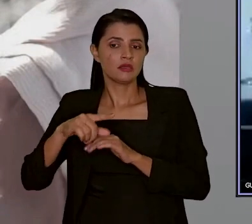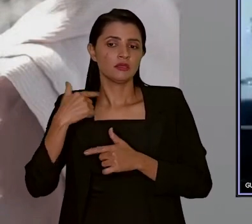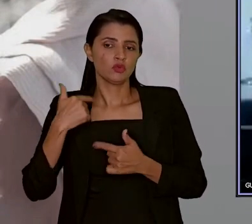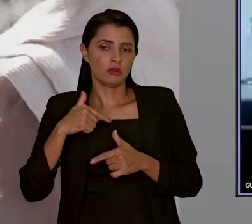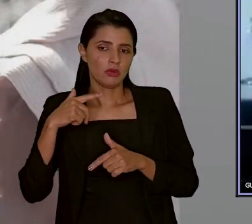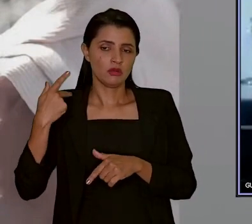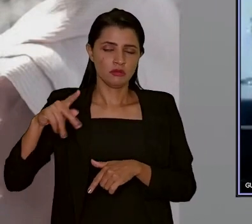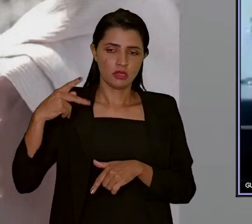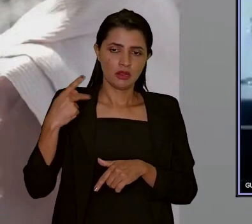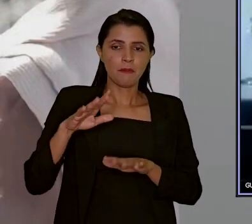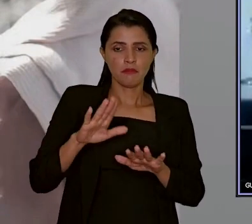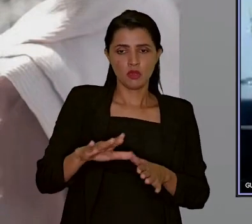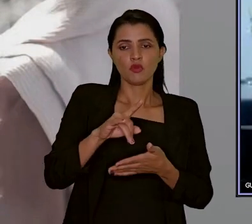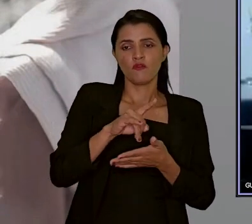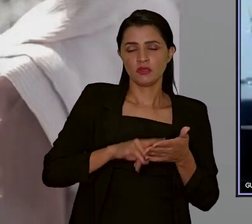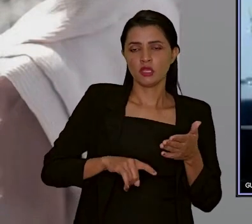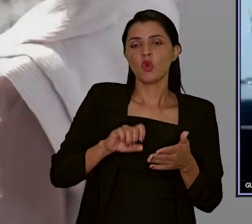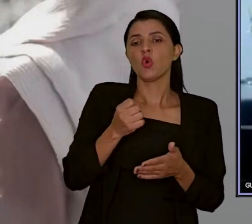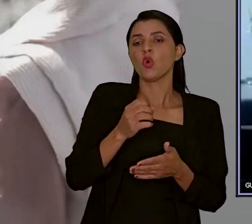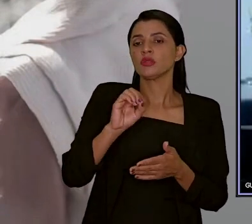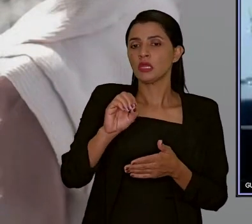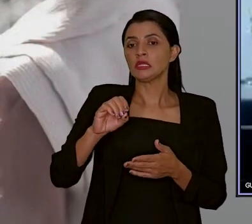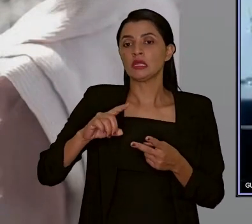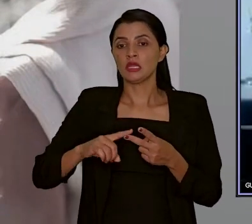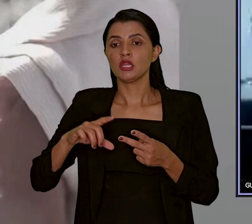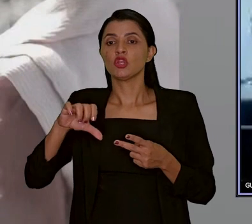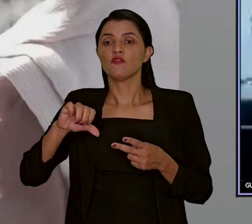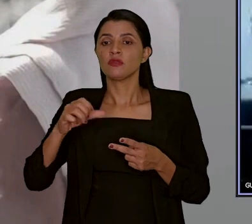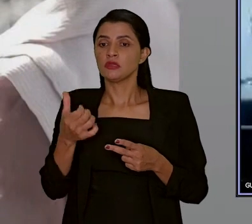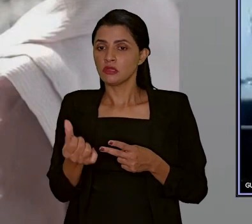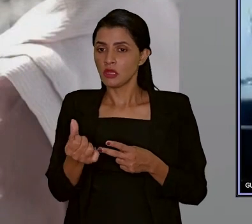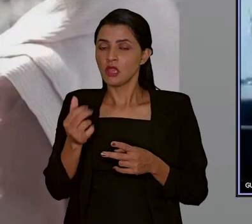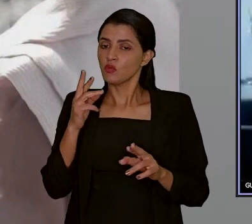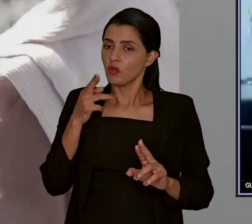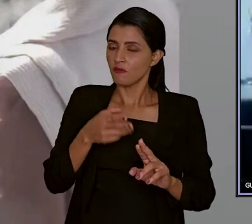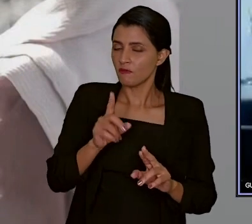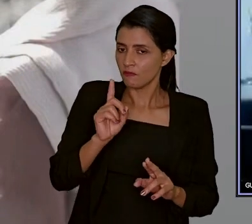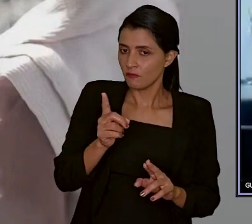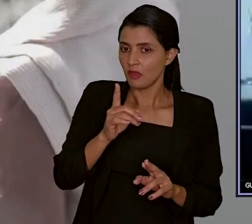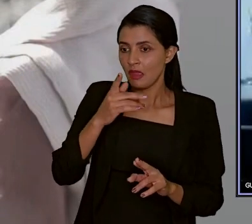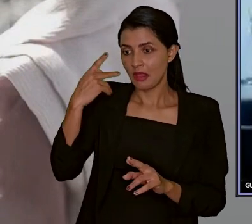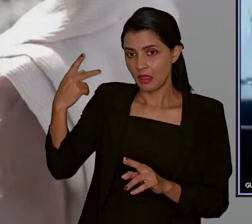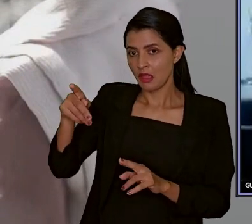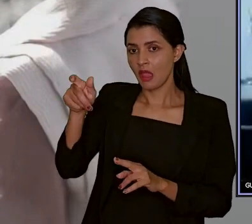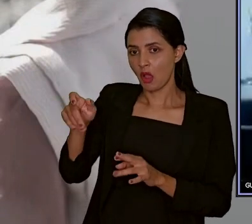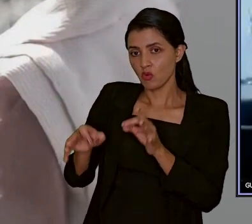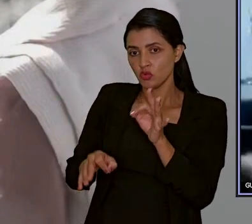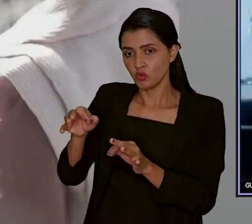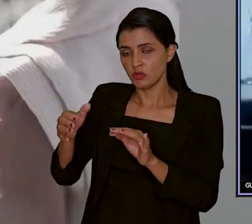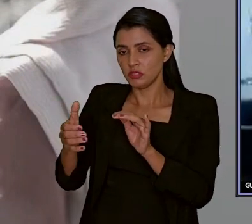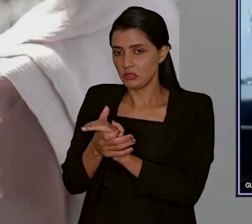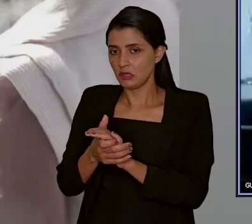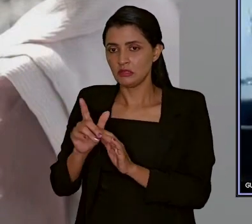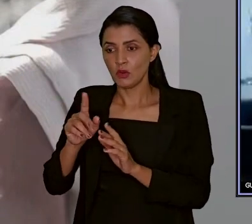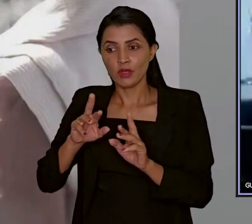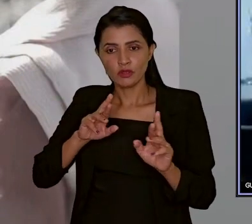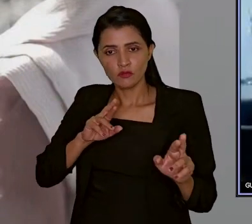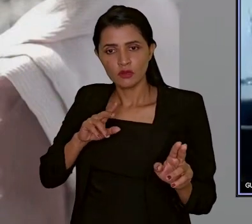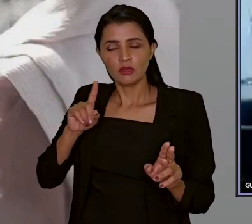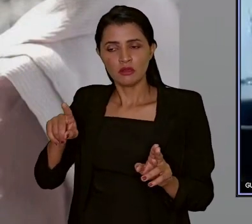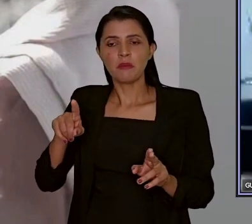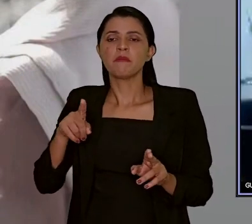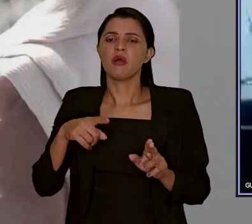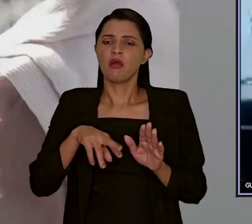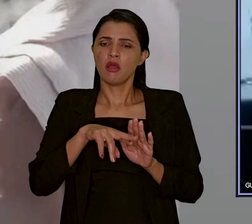de 80 e a Convenção de 96 não se refiram à figura do juiz de enlace, mas os guias de boas